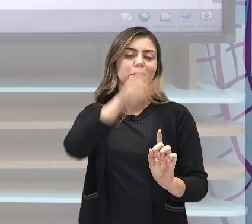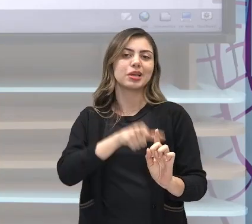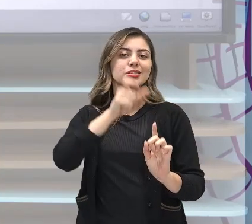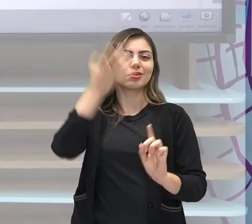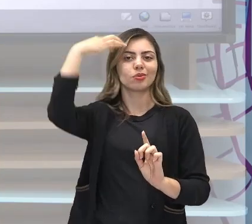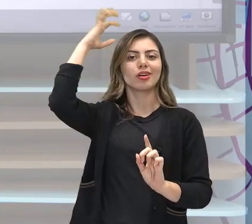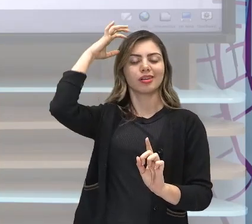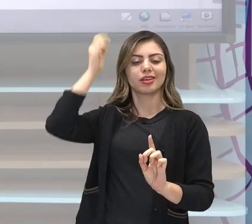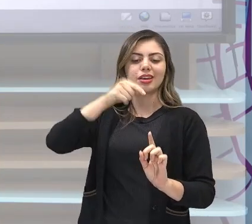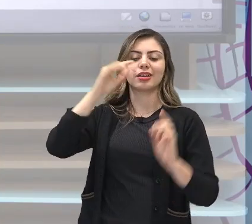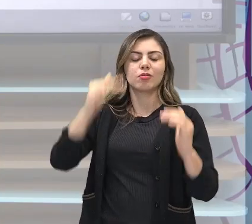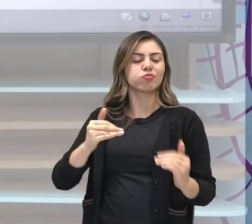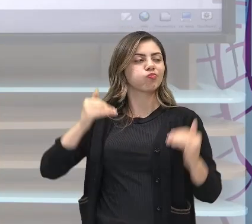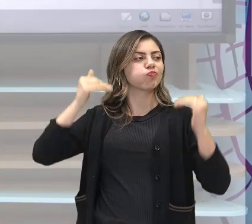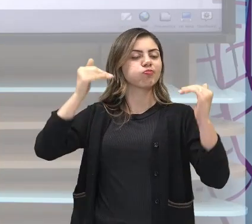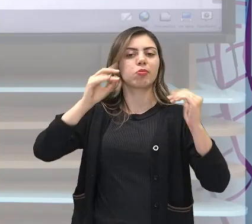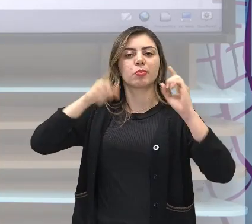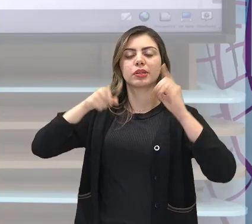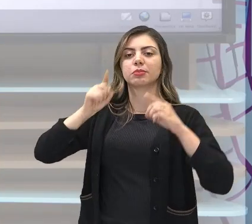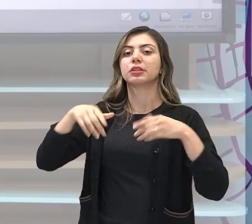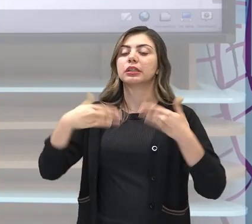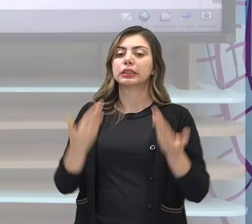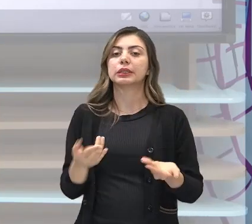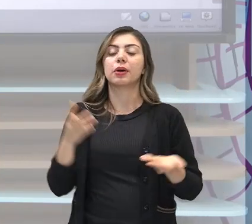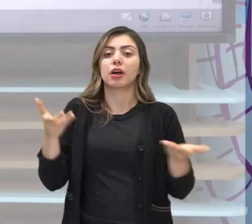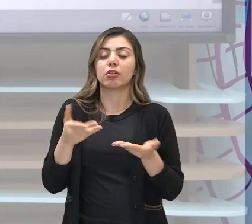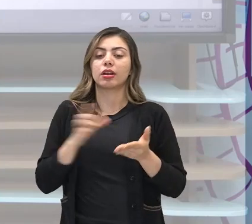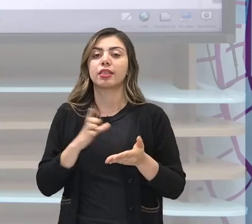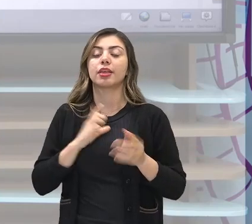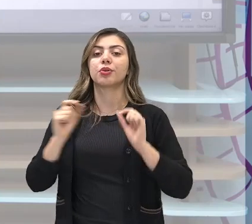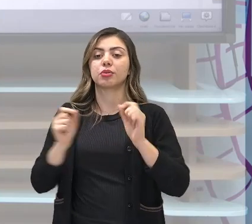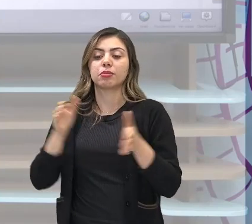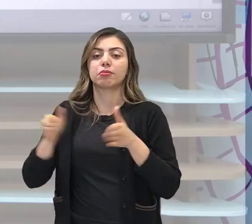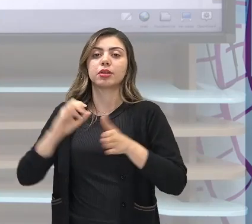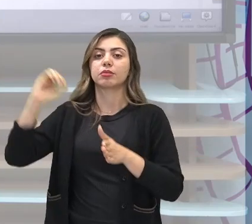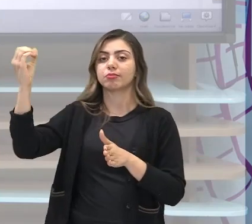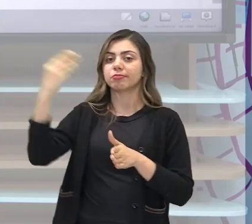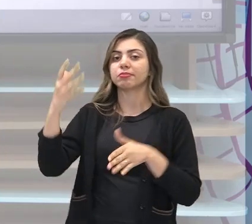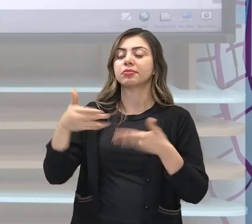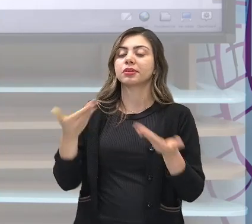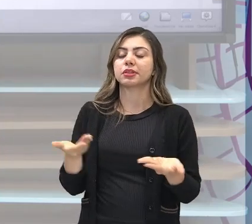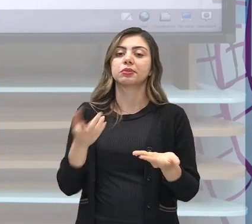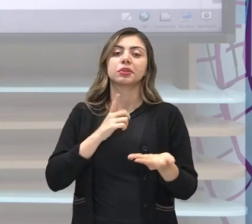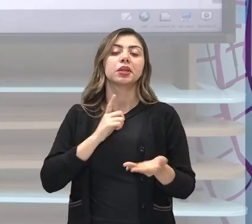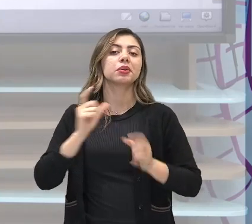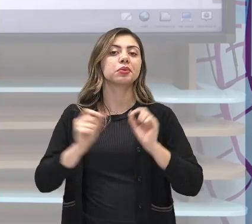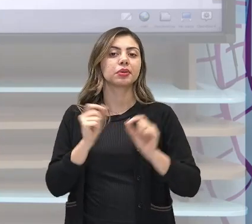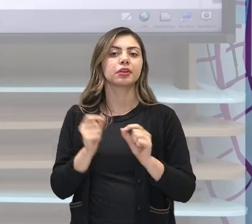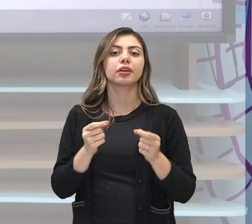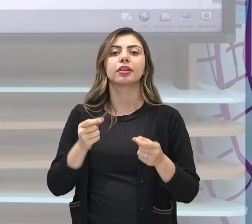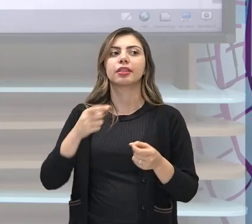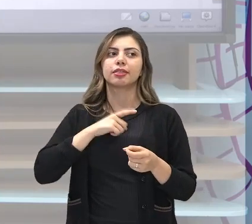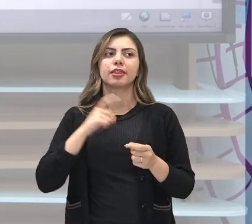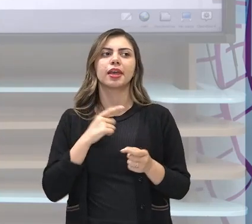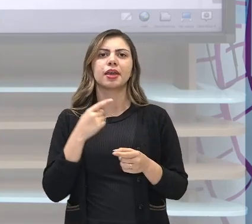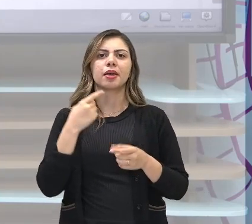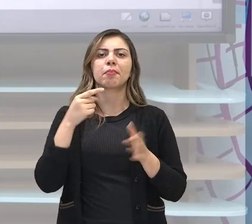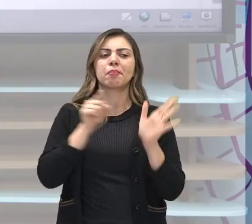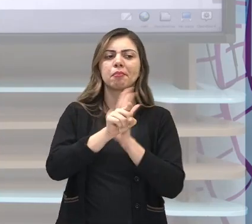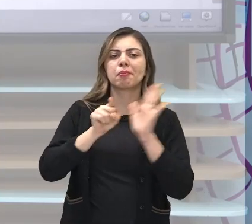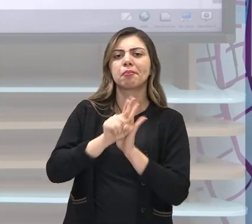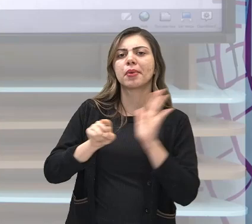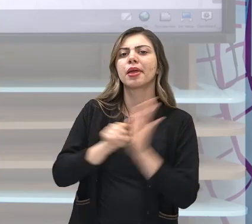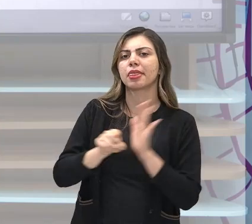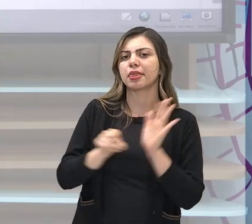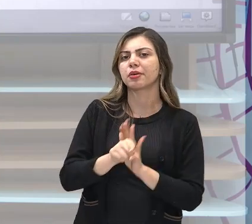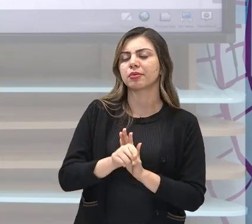Então, com a difusão dos ideais iluministas, diante do mundo você tem o questionamento justamente daquele